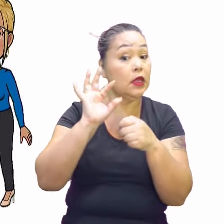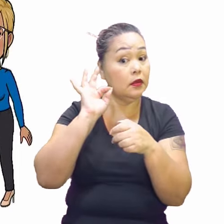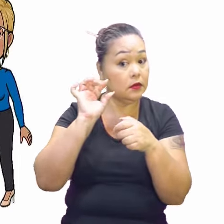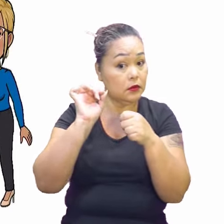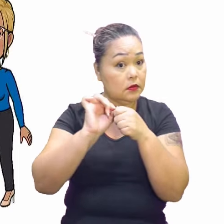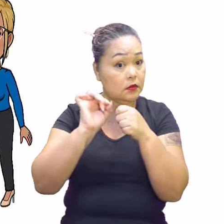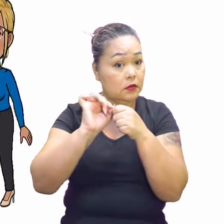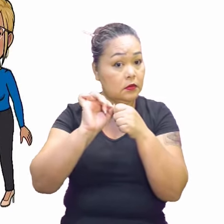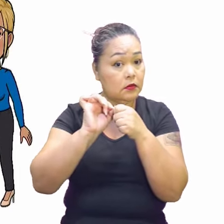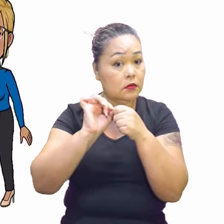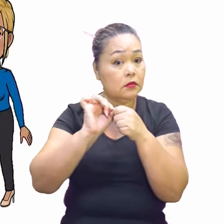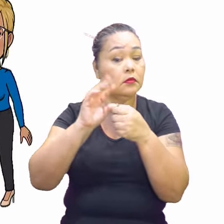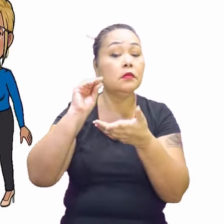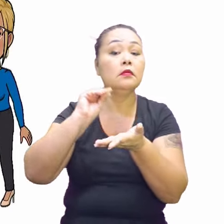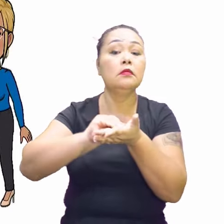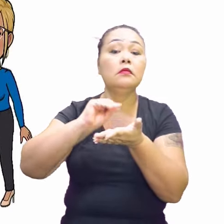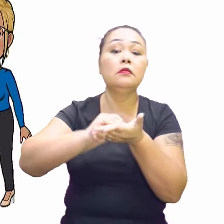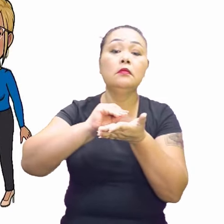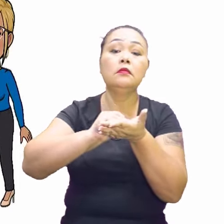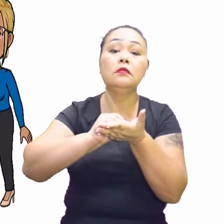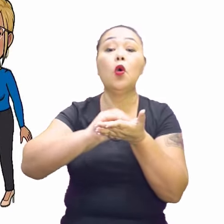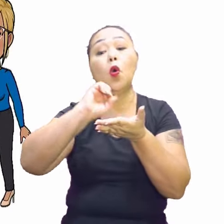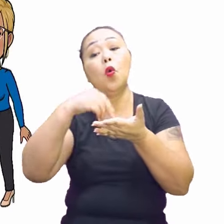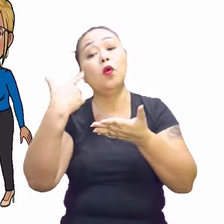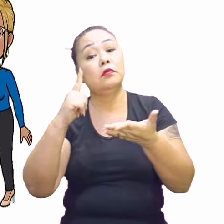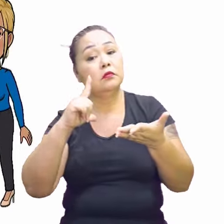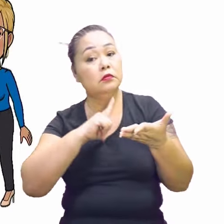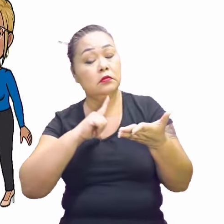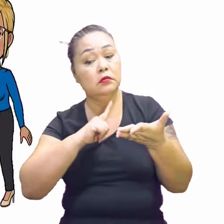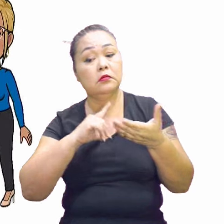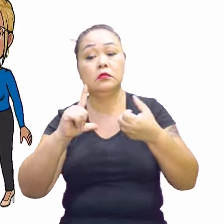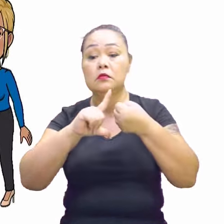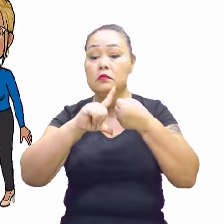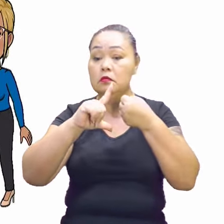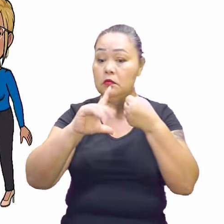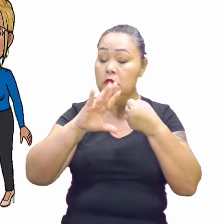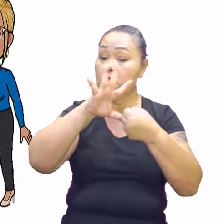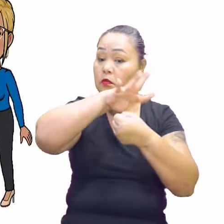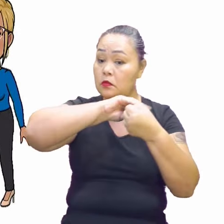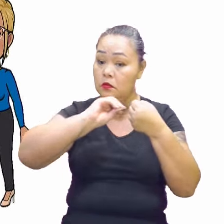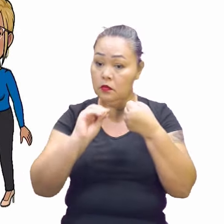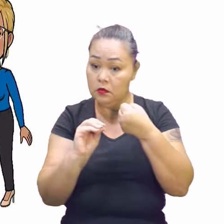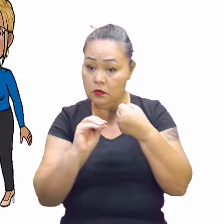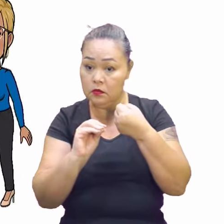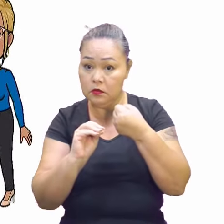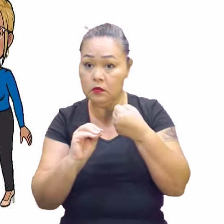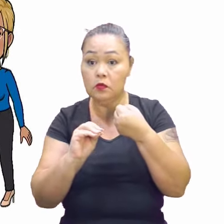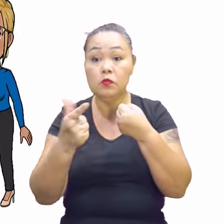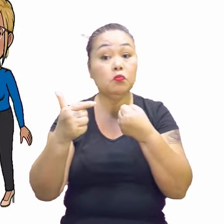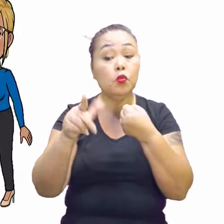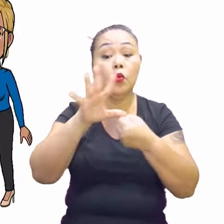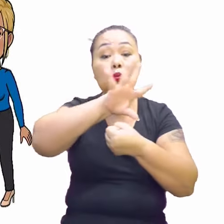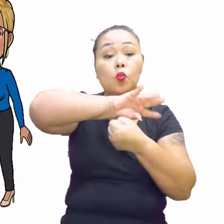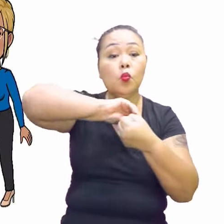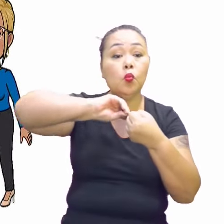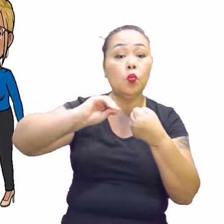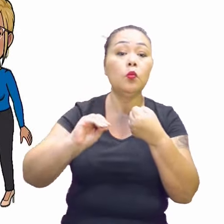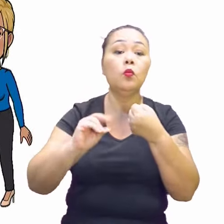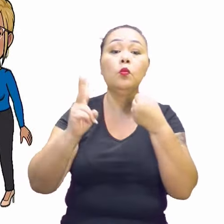feita levando-se em conta a ausência ou a presença de artigo. Sem artigo, o verbo